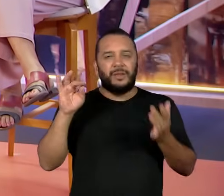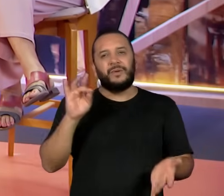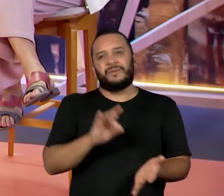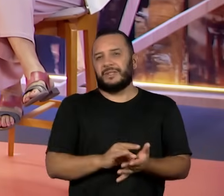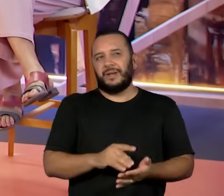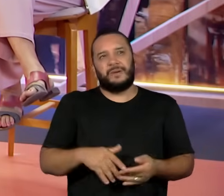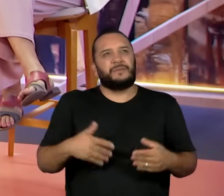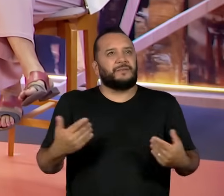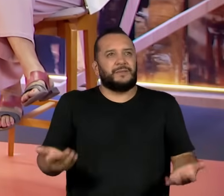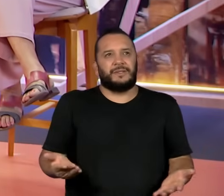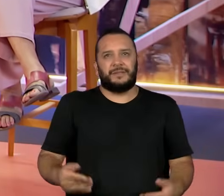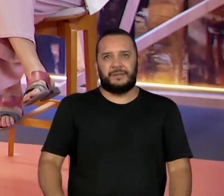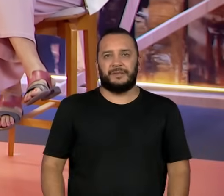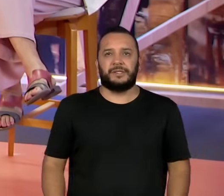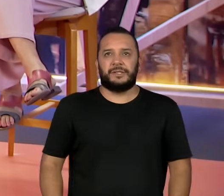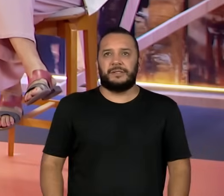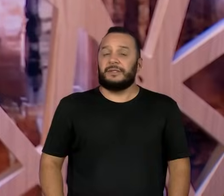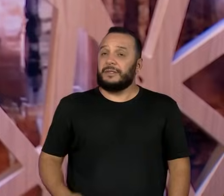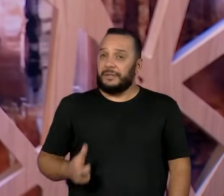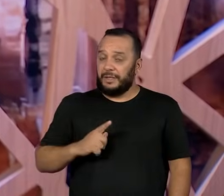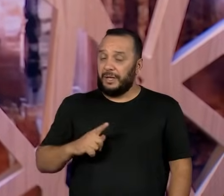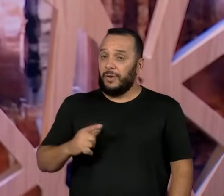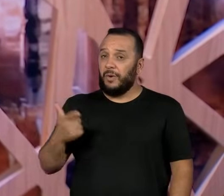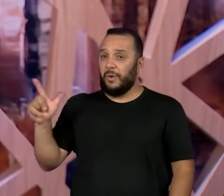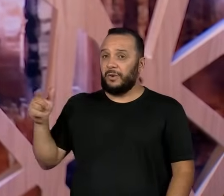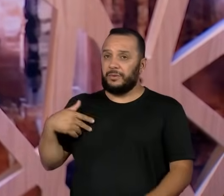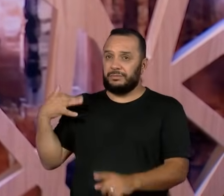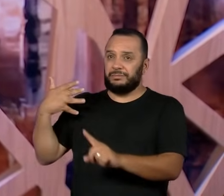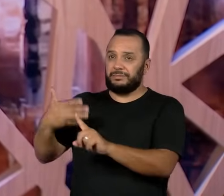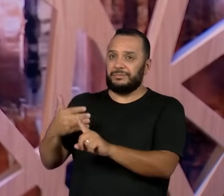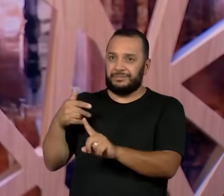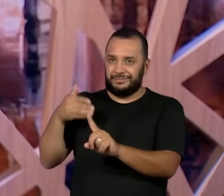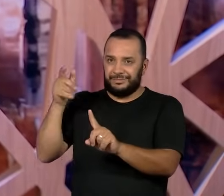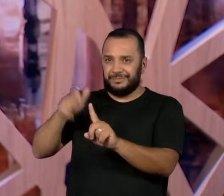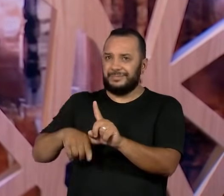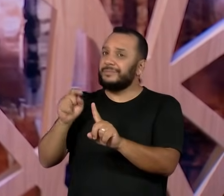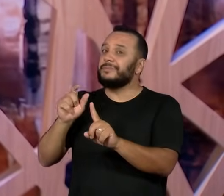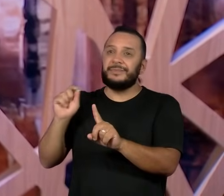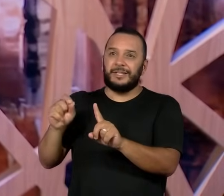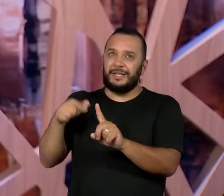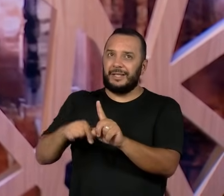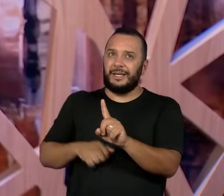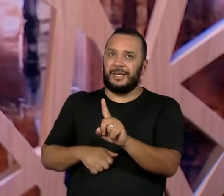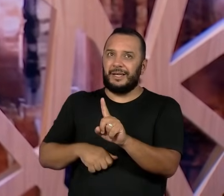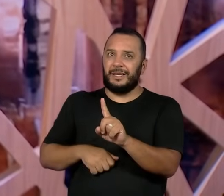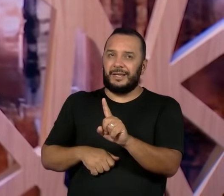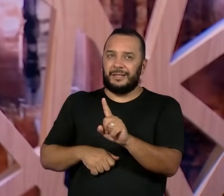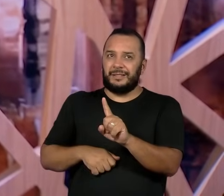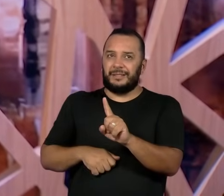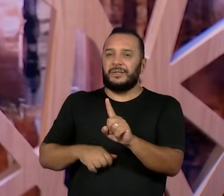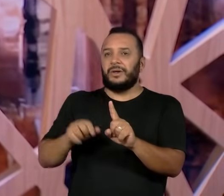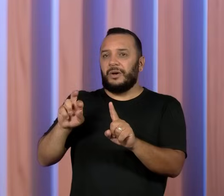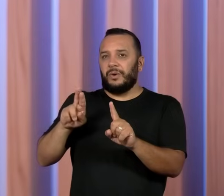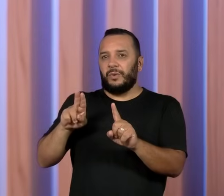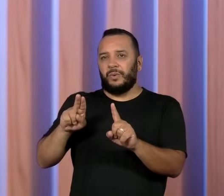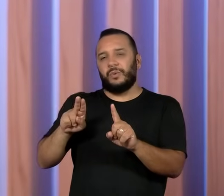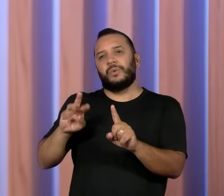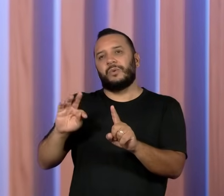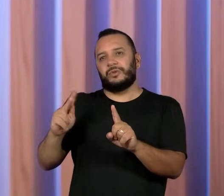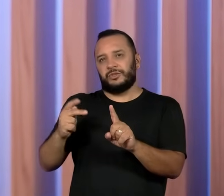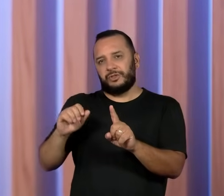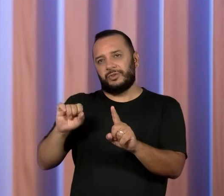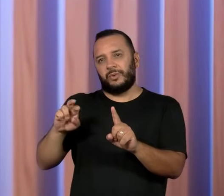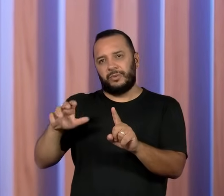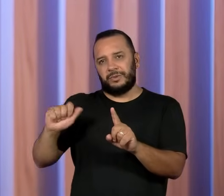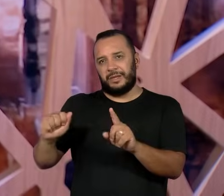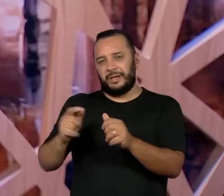Enfim, imbatível. Outra biografia que também não dá para deixar, porque é isso, nós estamos com muito fértil, que é da Ruth de Souza, da Juliana